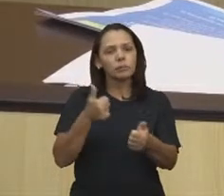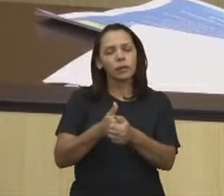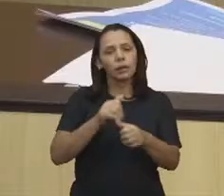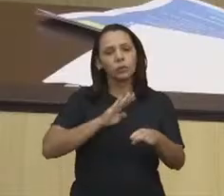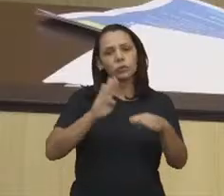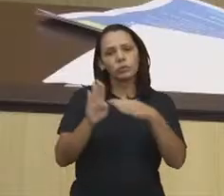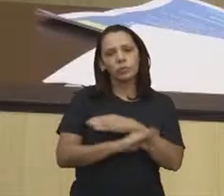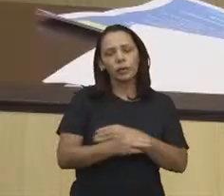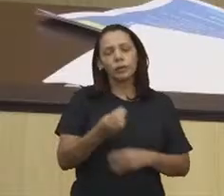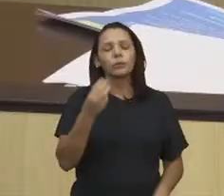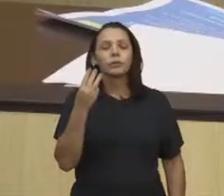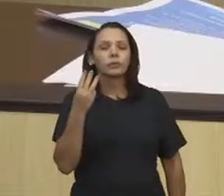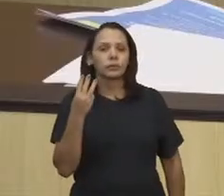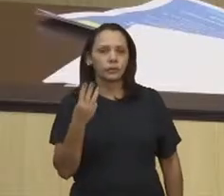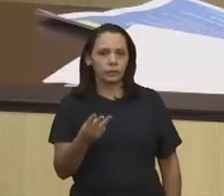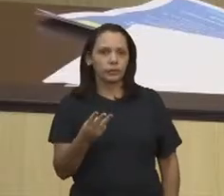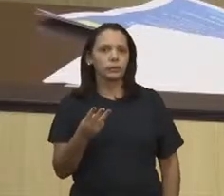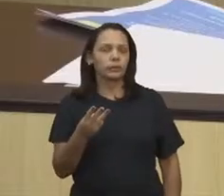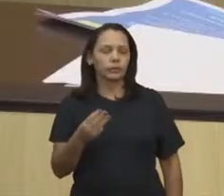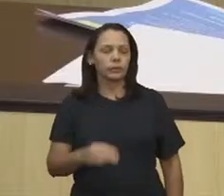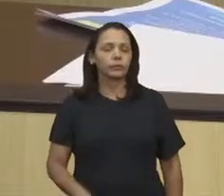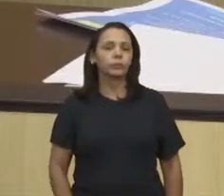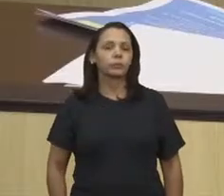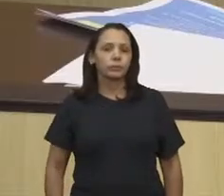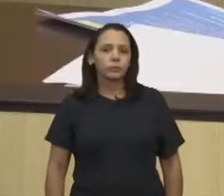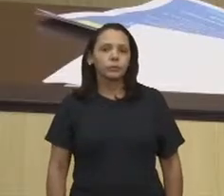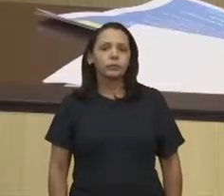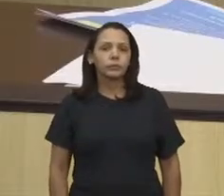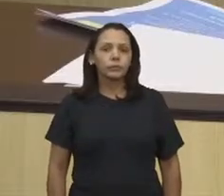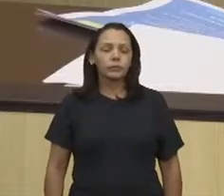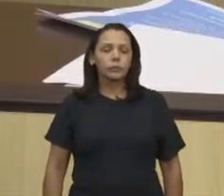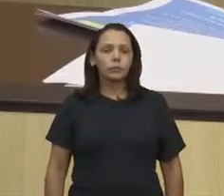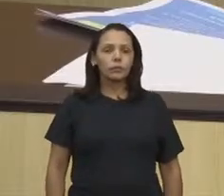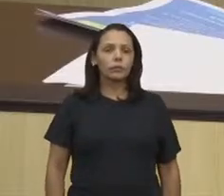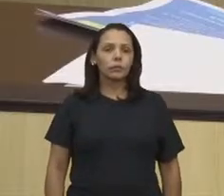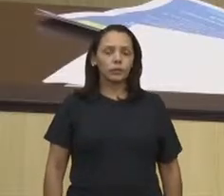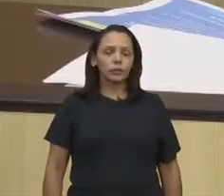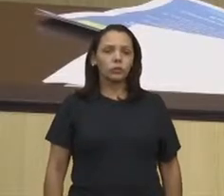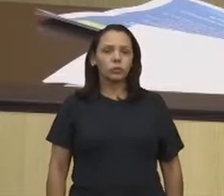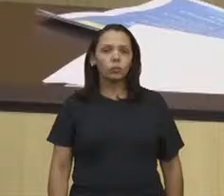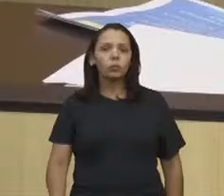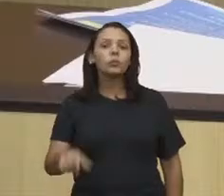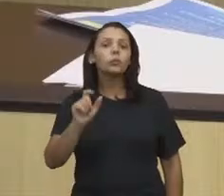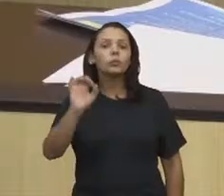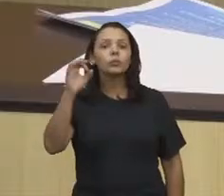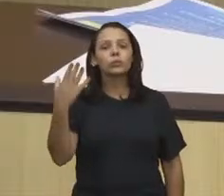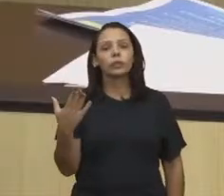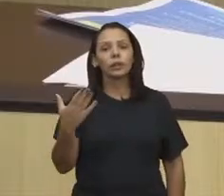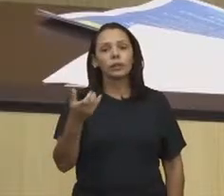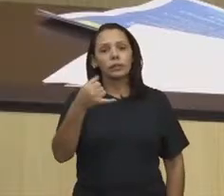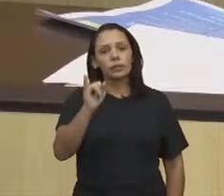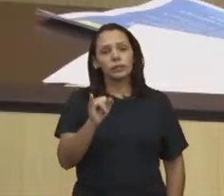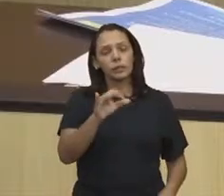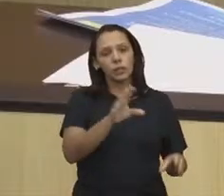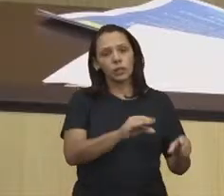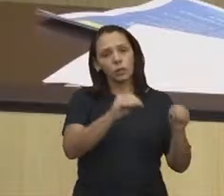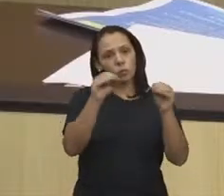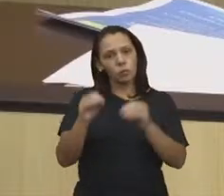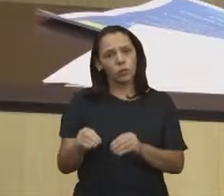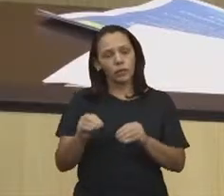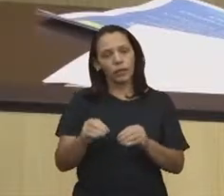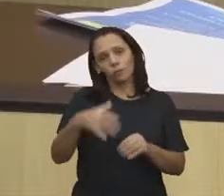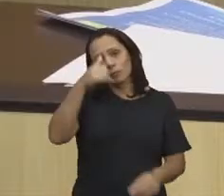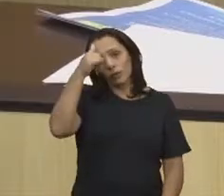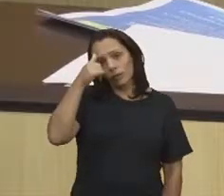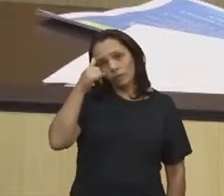Santa Marina, Cidade Salvador e Parque dos Príncipes. Então, o que vai acontecer? Com o leve nesse local, vai